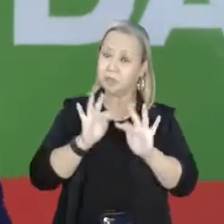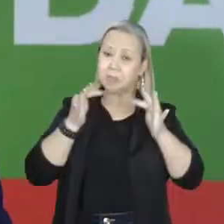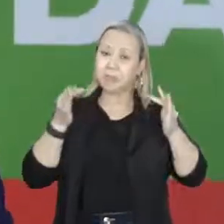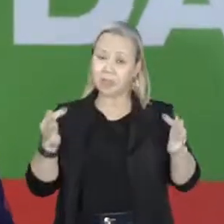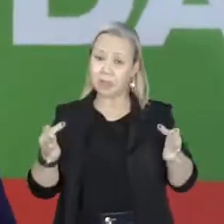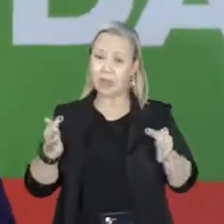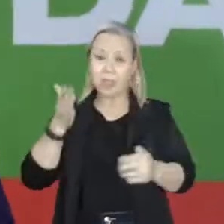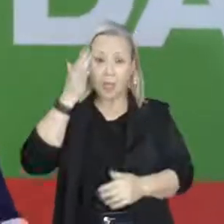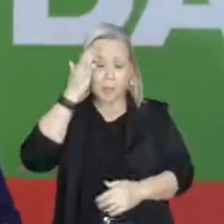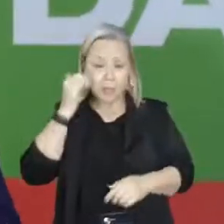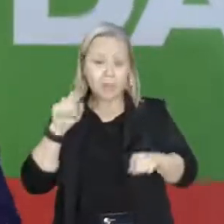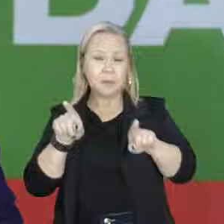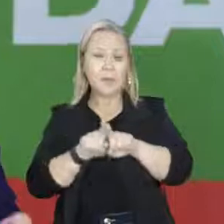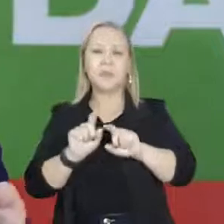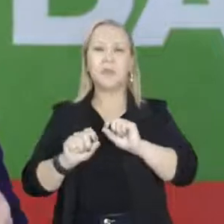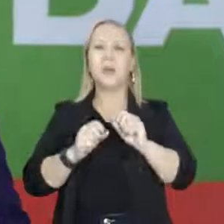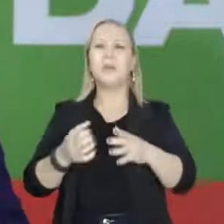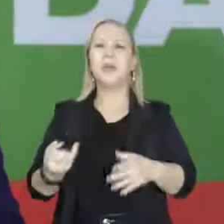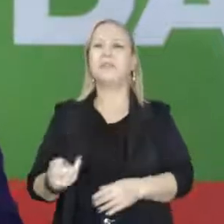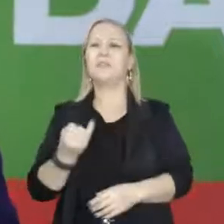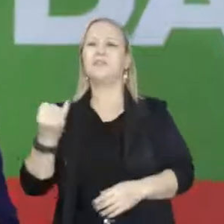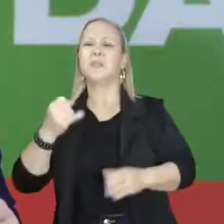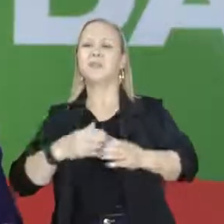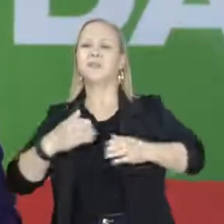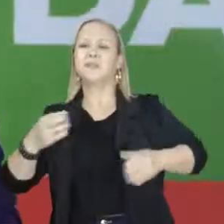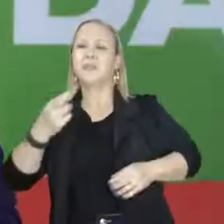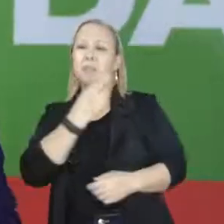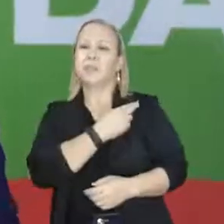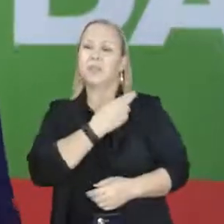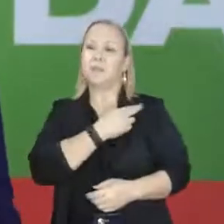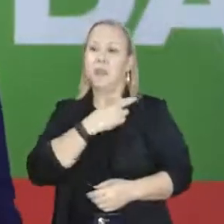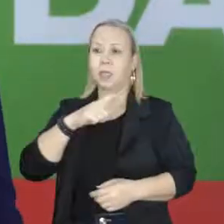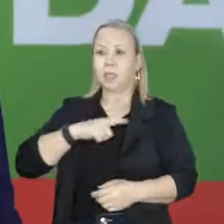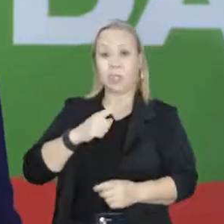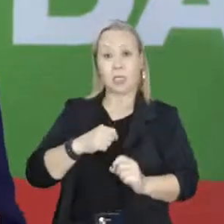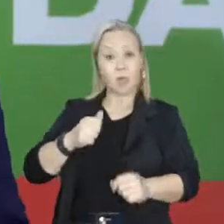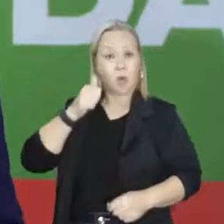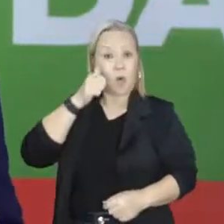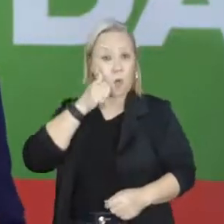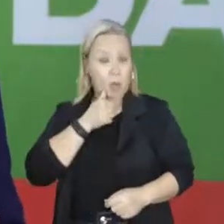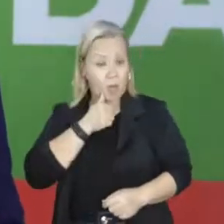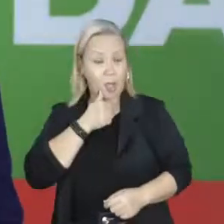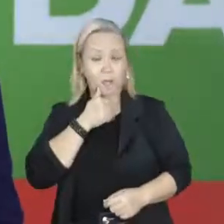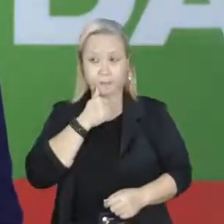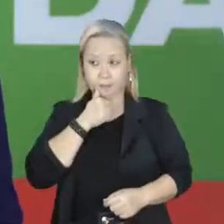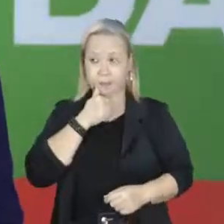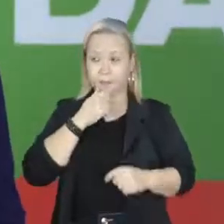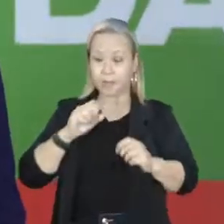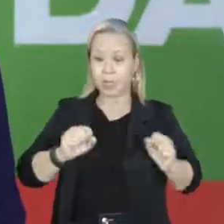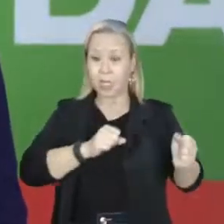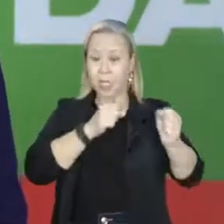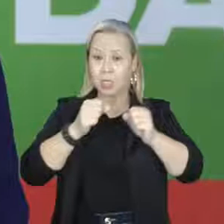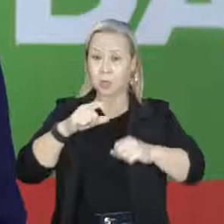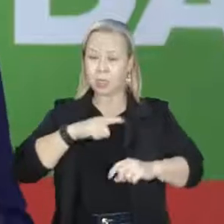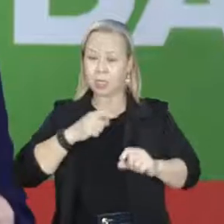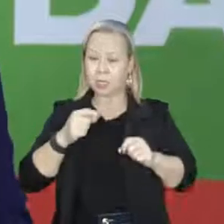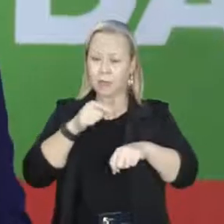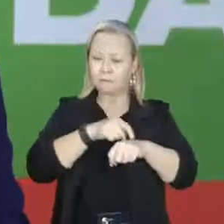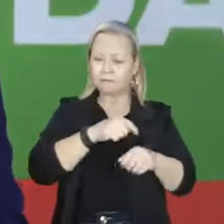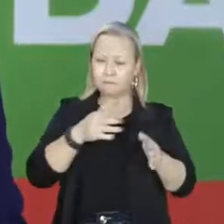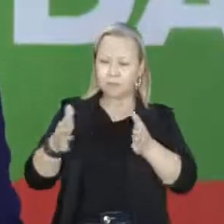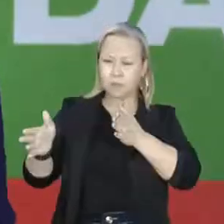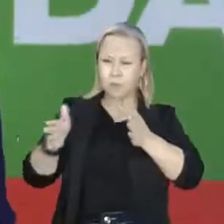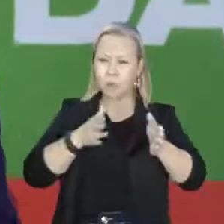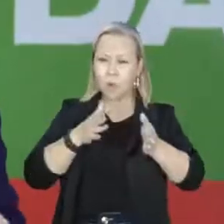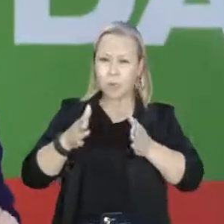da grandiosidade, da responsabilidade que tenho como mulher, de poder ter um momento direcionado